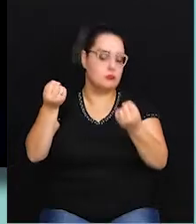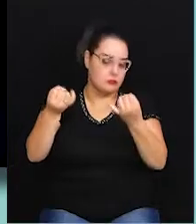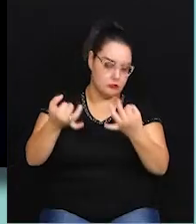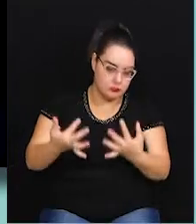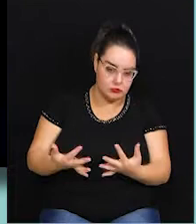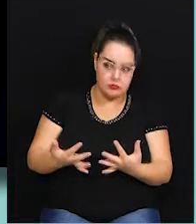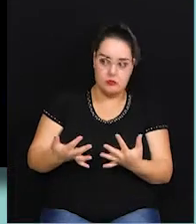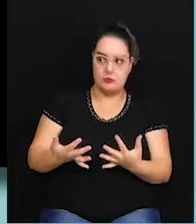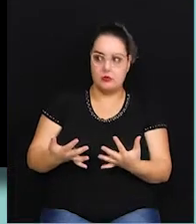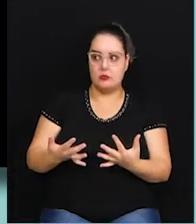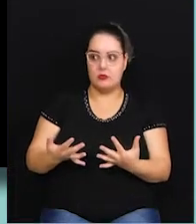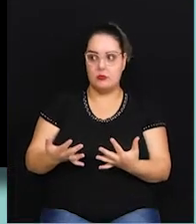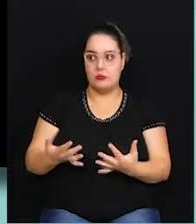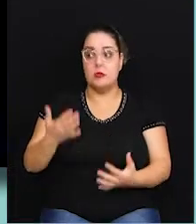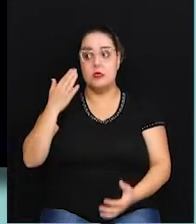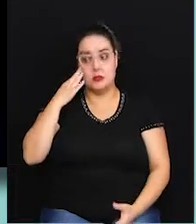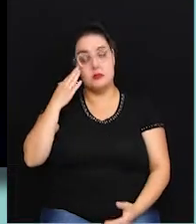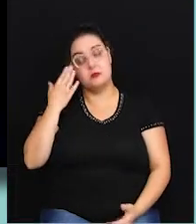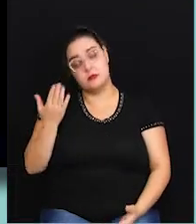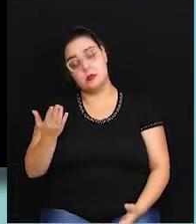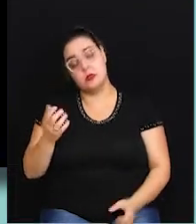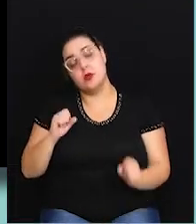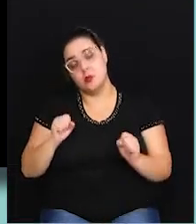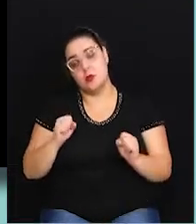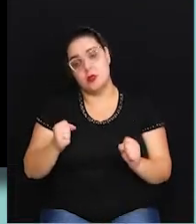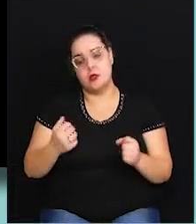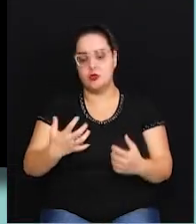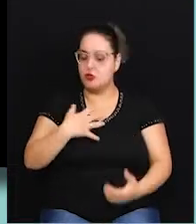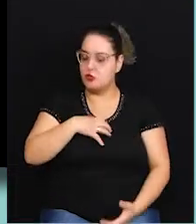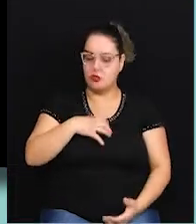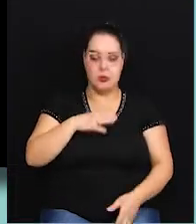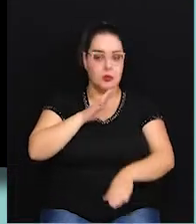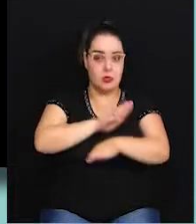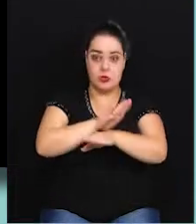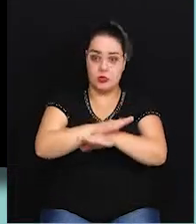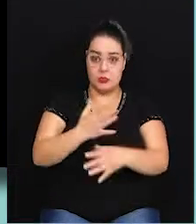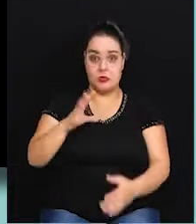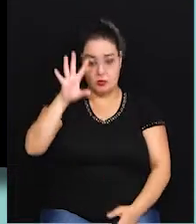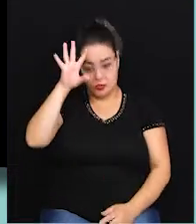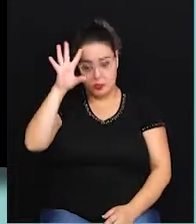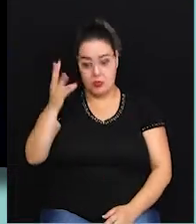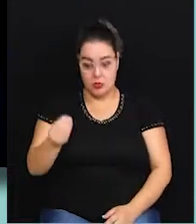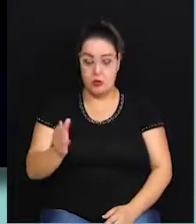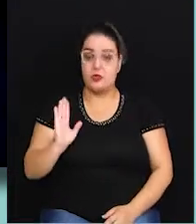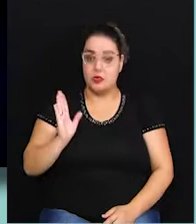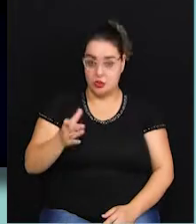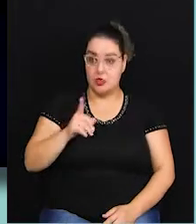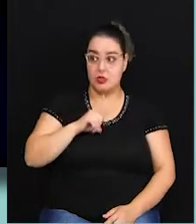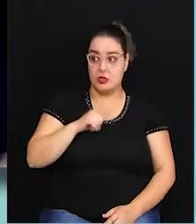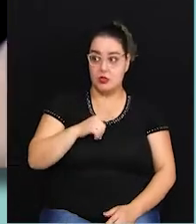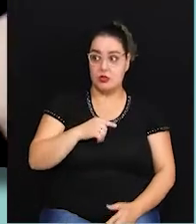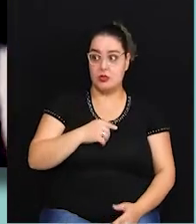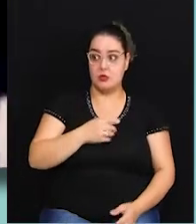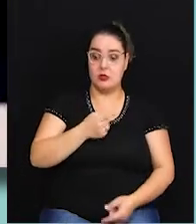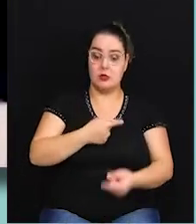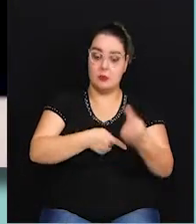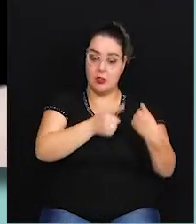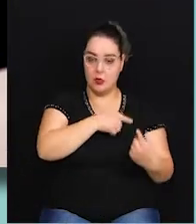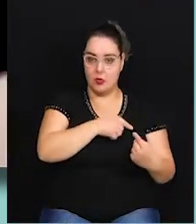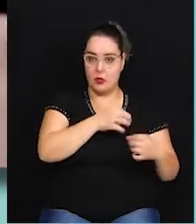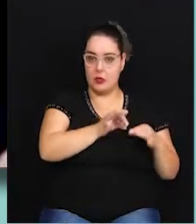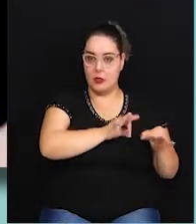dela. E saber, né, porque eu poderia de alguma forma contribuir com os conhecimentos que eu já havia tido nessa minha